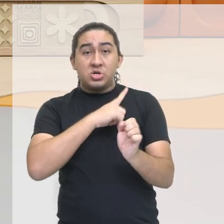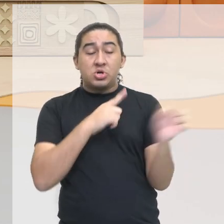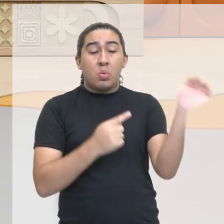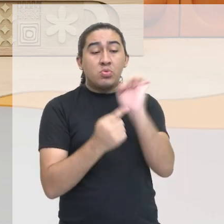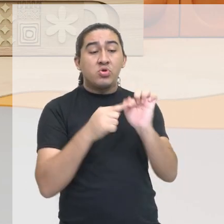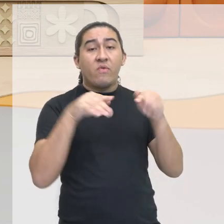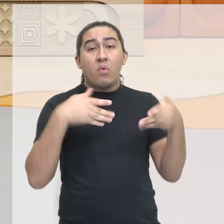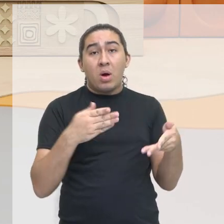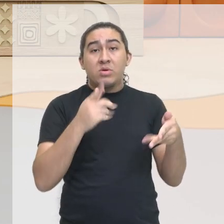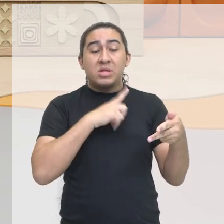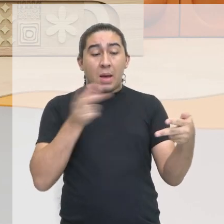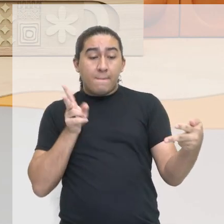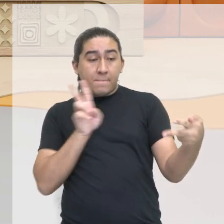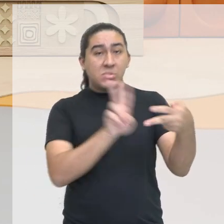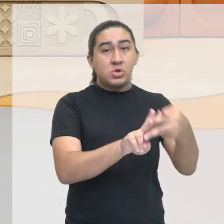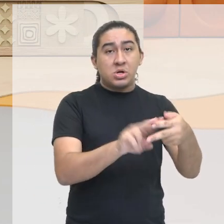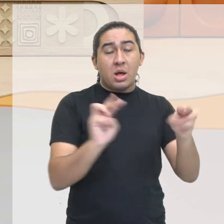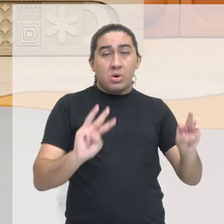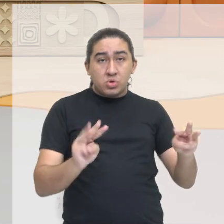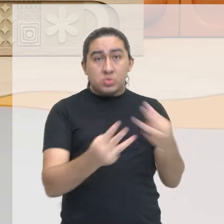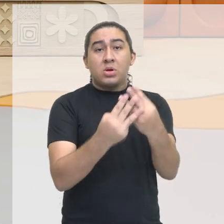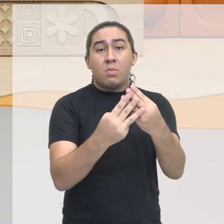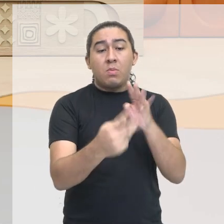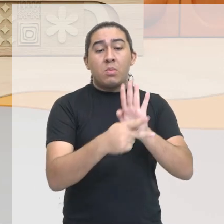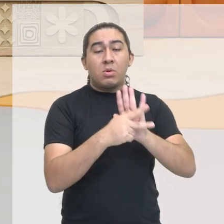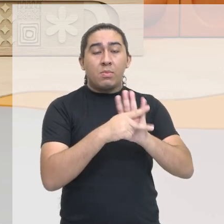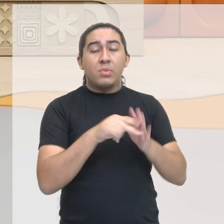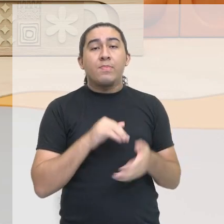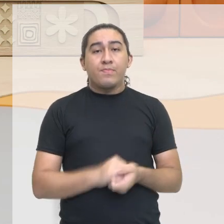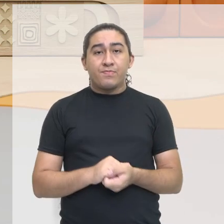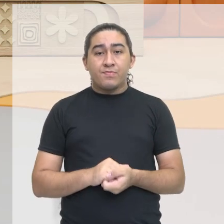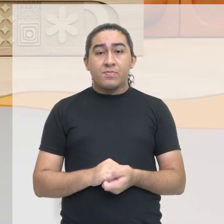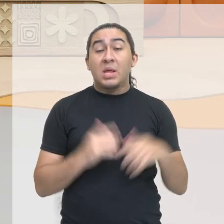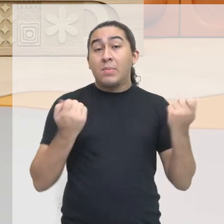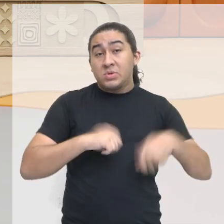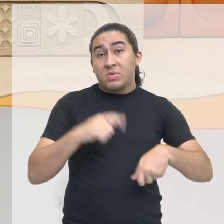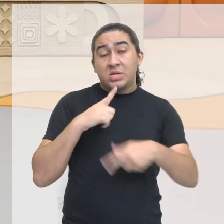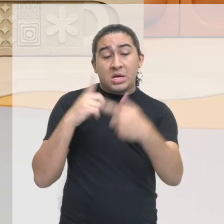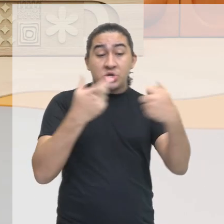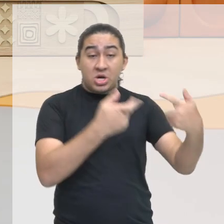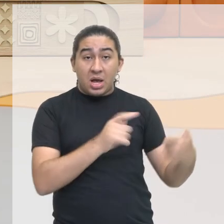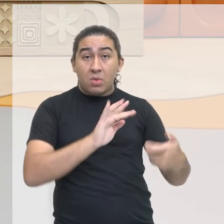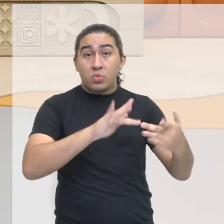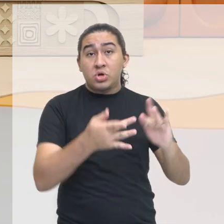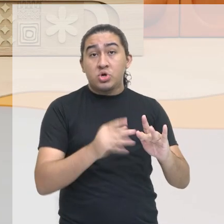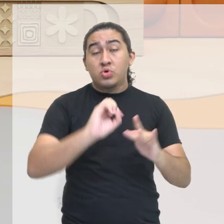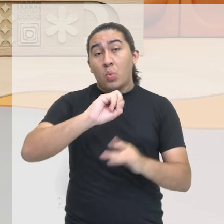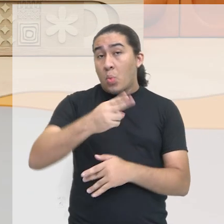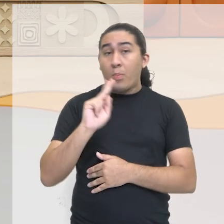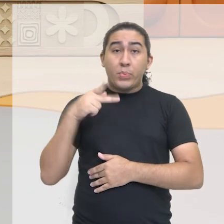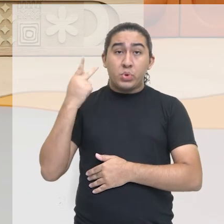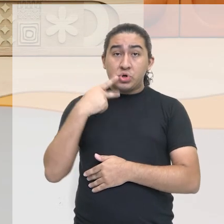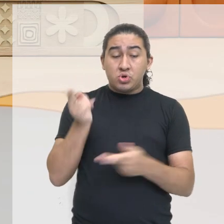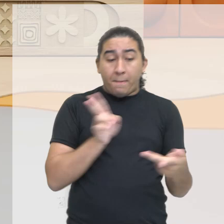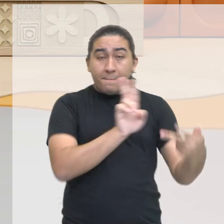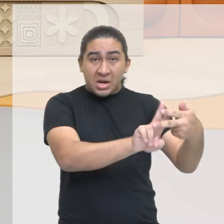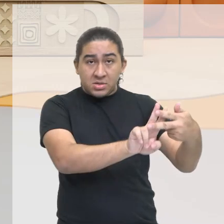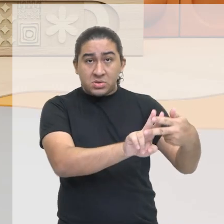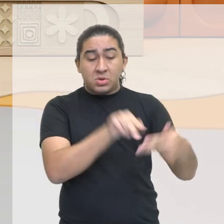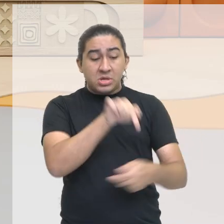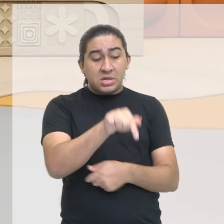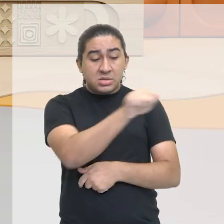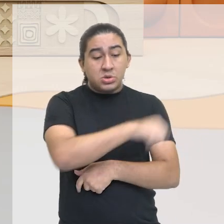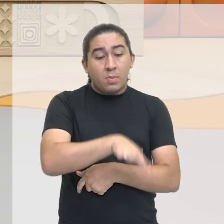com o objetivo de aprisionar pessoas, sendo prisioneiras de guerra ou prisioneiras políticas. Então,